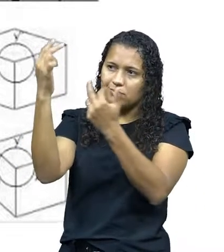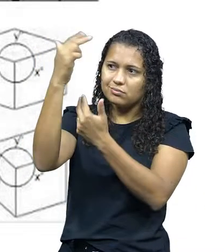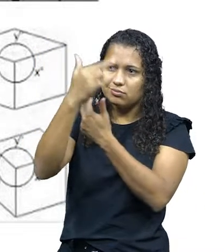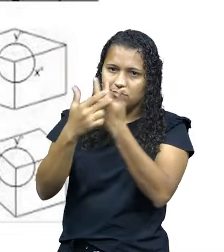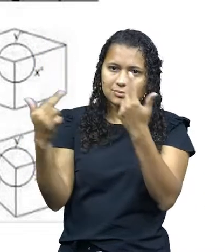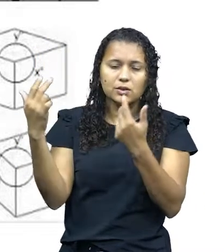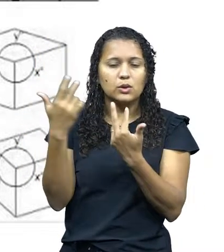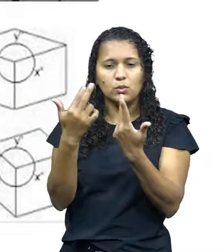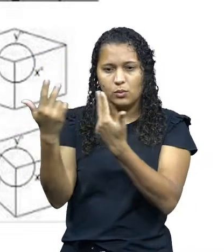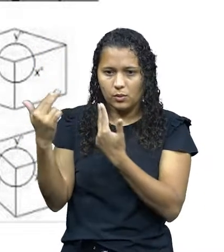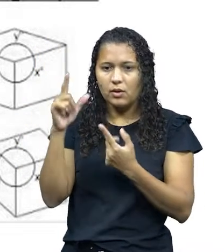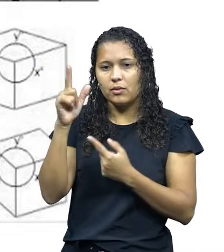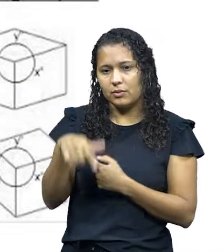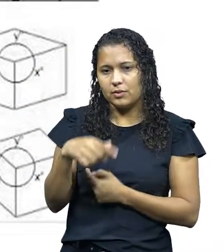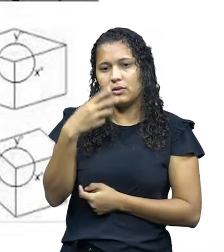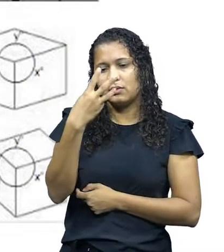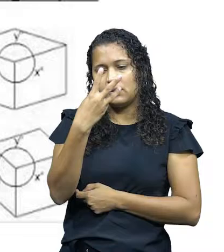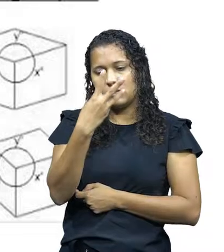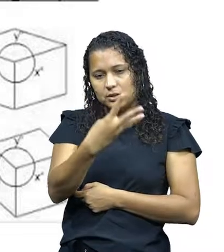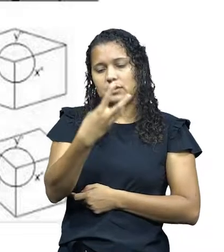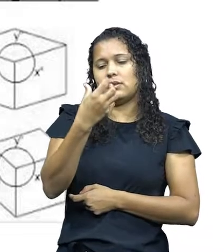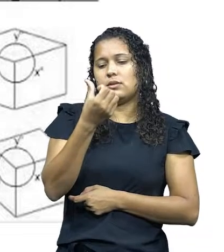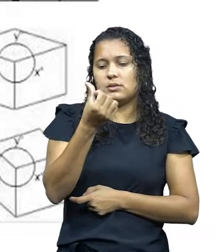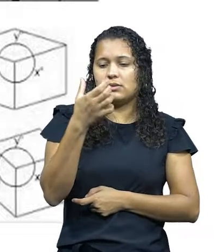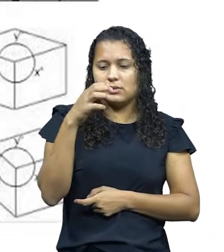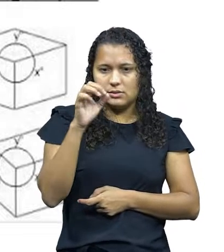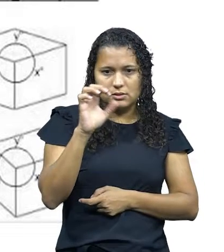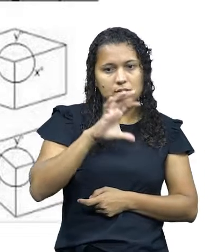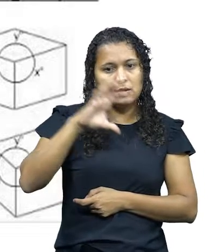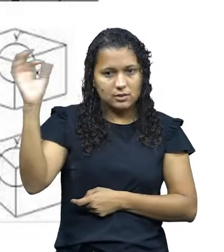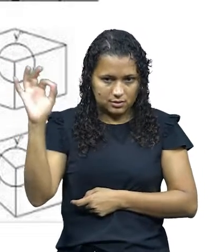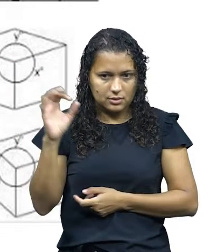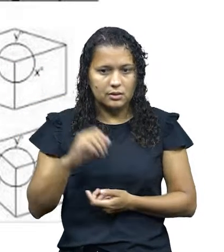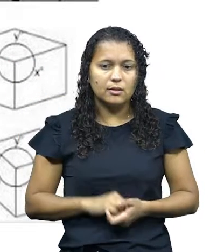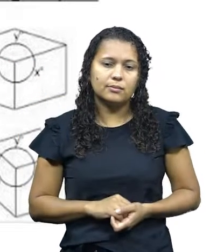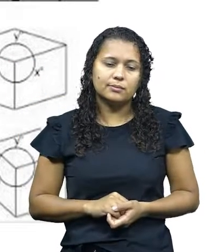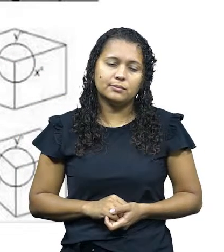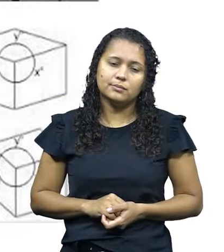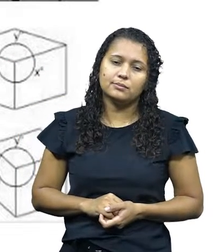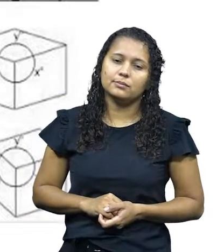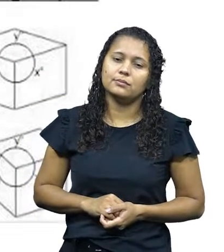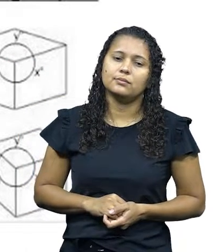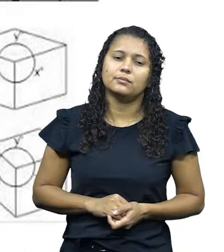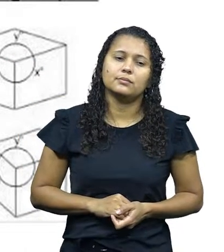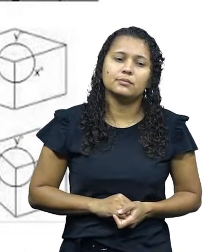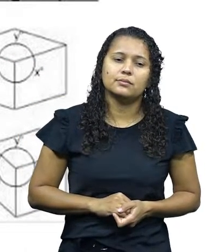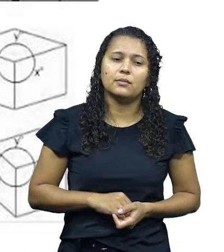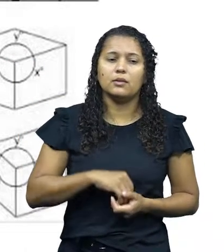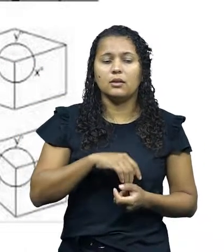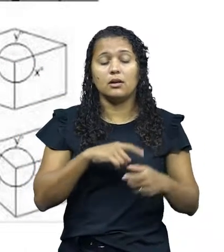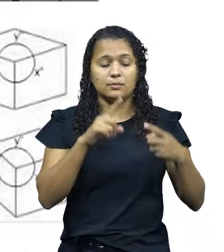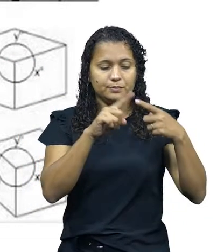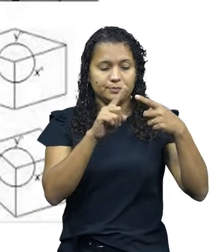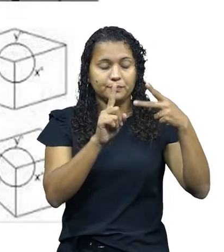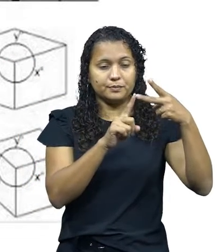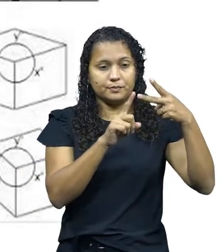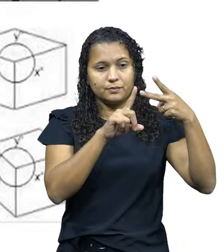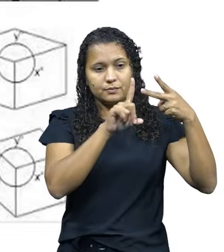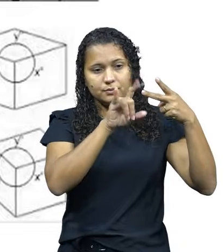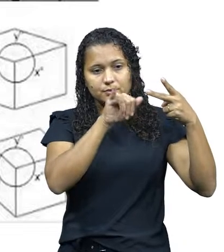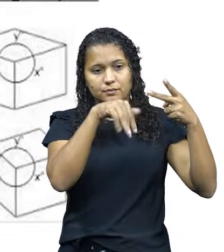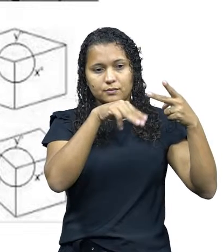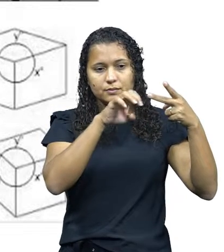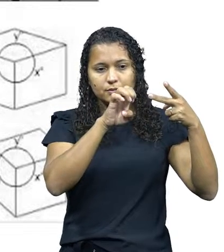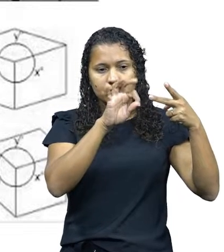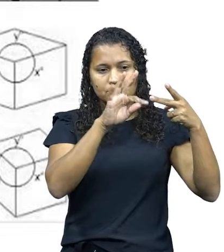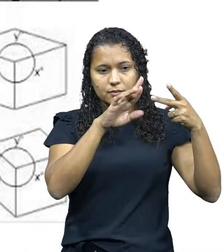um, que dá o ângulo de 360 graus no total. Na dimétrica, ela ocorre